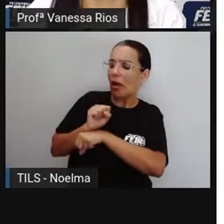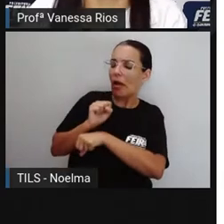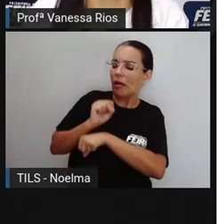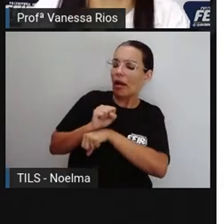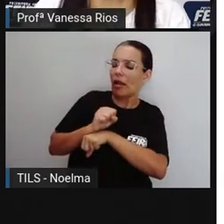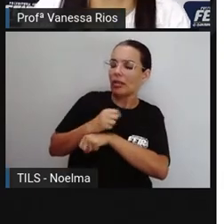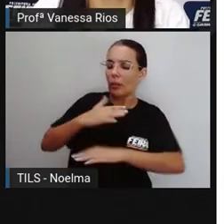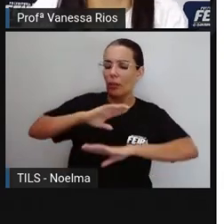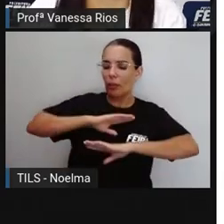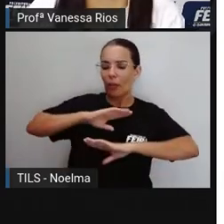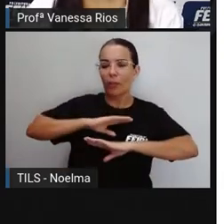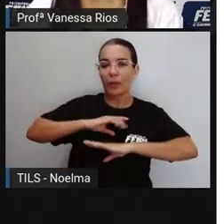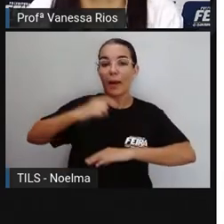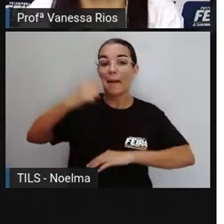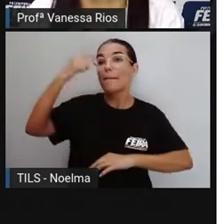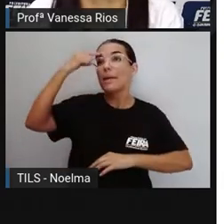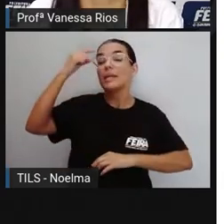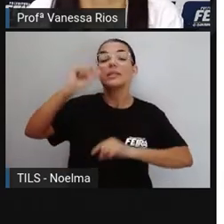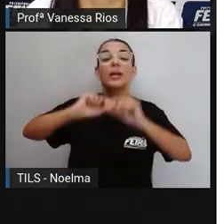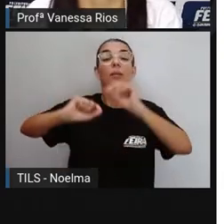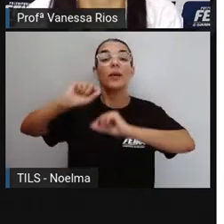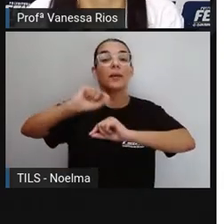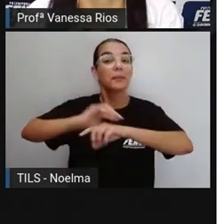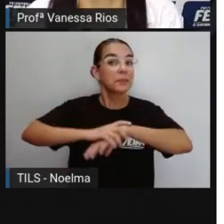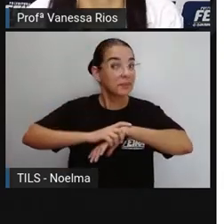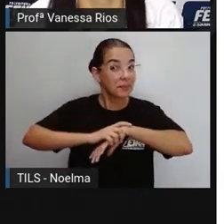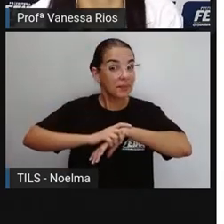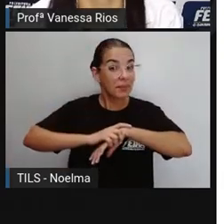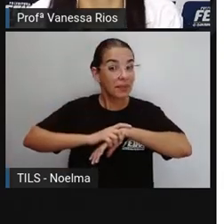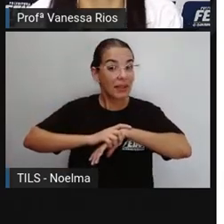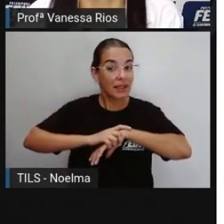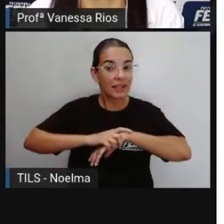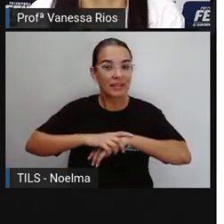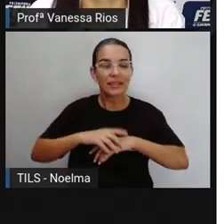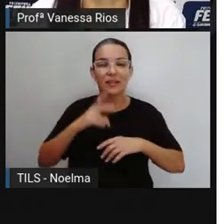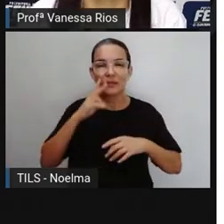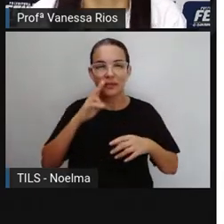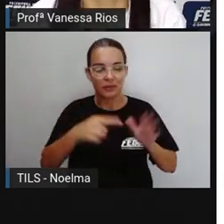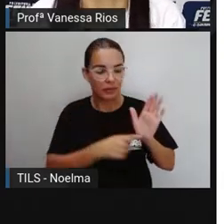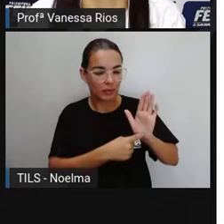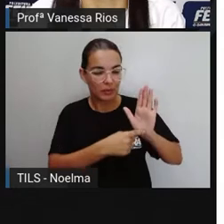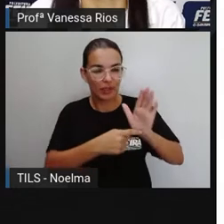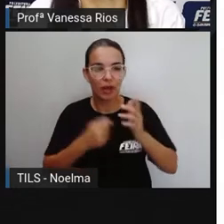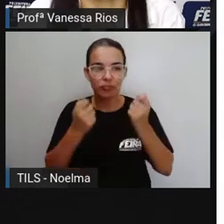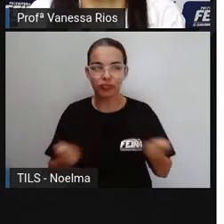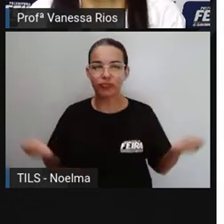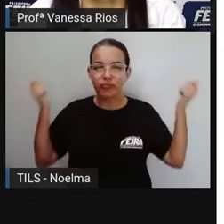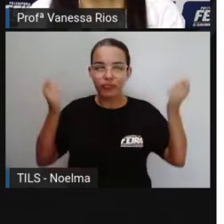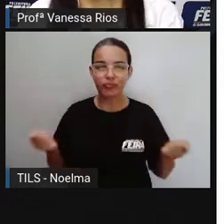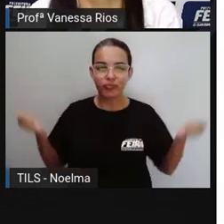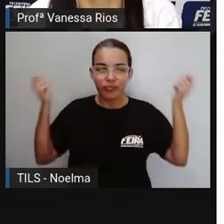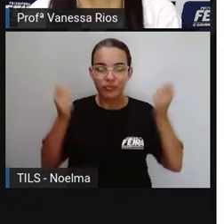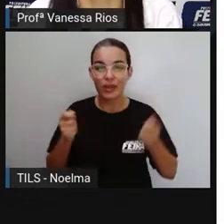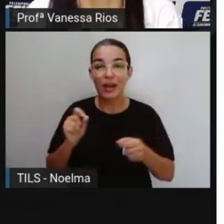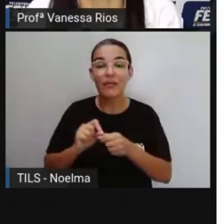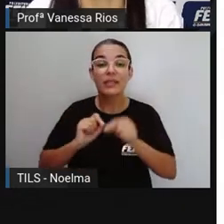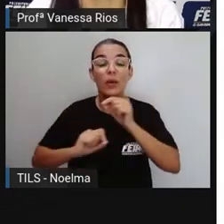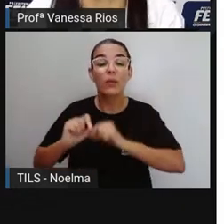gente já pensa aí, até pela imagem que a Pró colocou, em toda a importância em nos exercitarmos, em